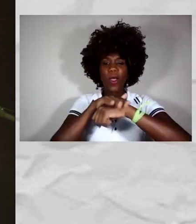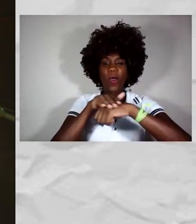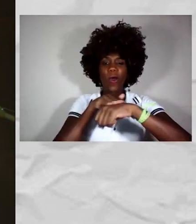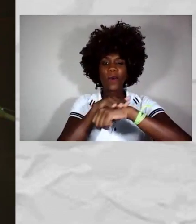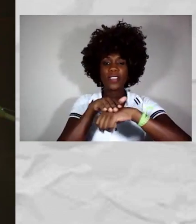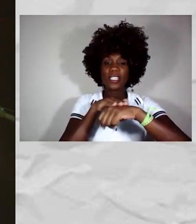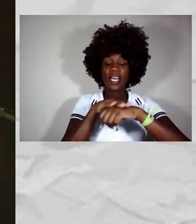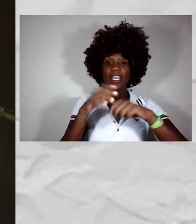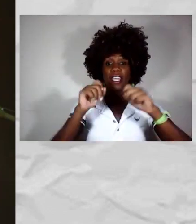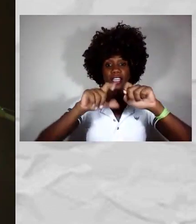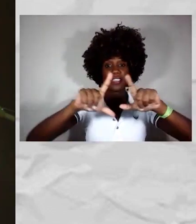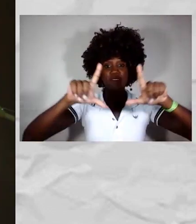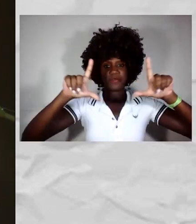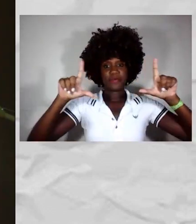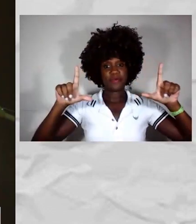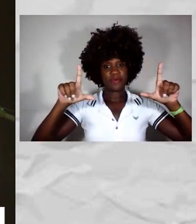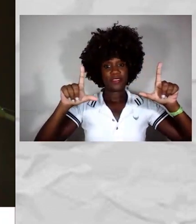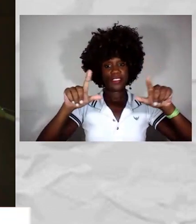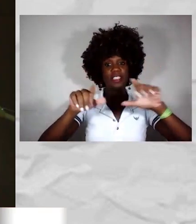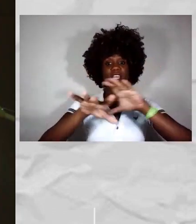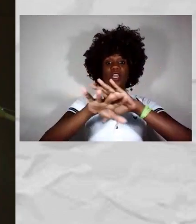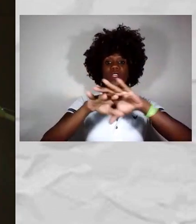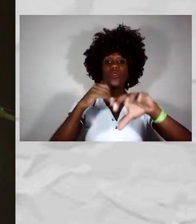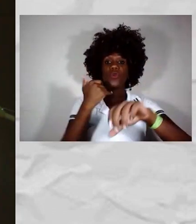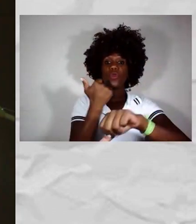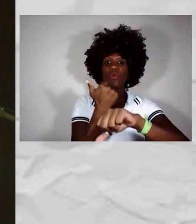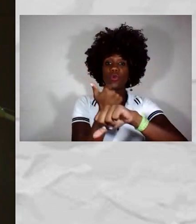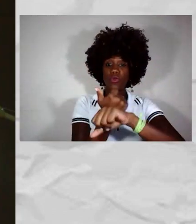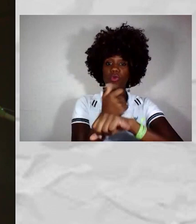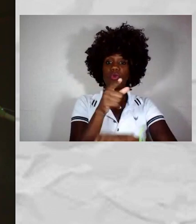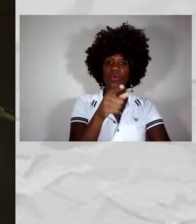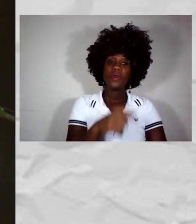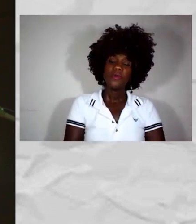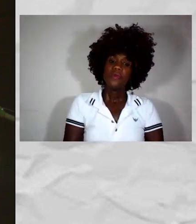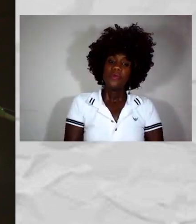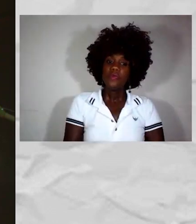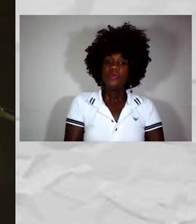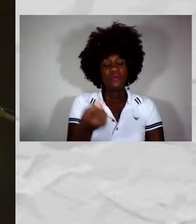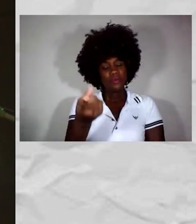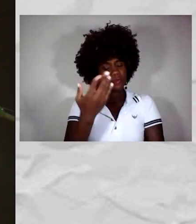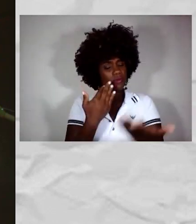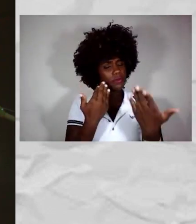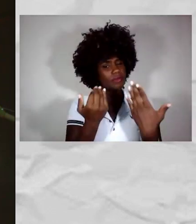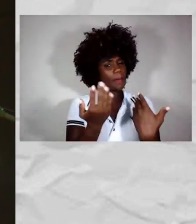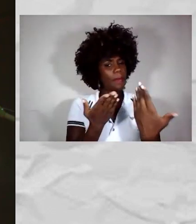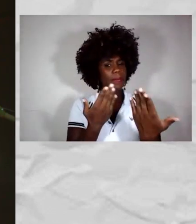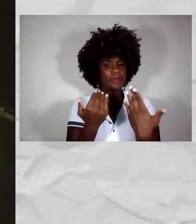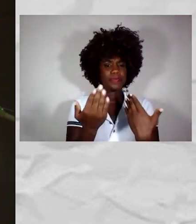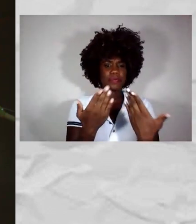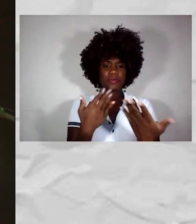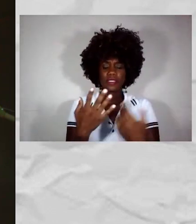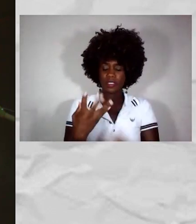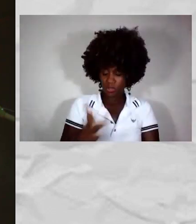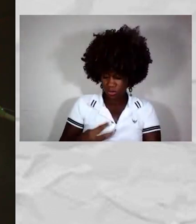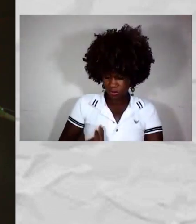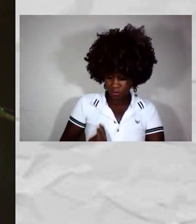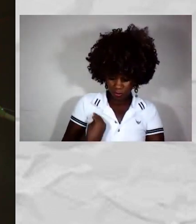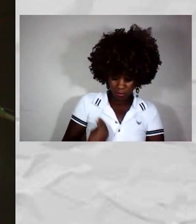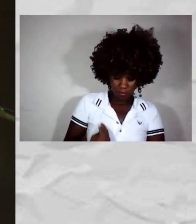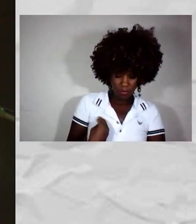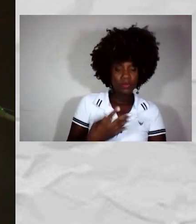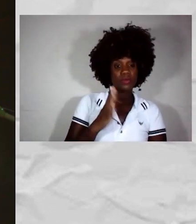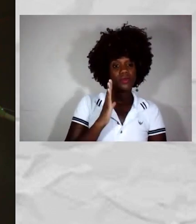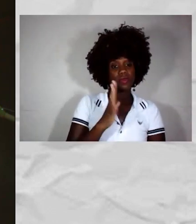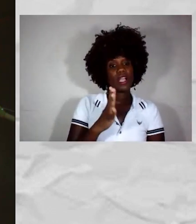plataforma, no YouTube, nosso canal do YouTube, falando, trazendo conversaria. Já fizemos presencialmente